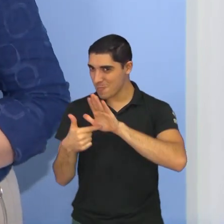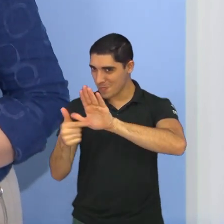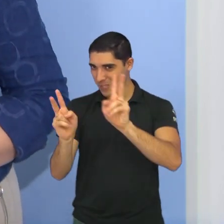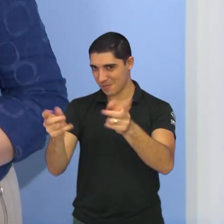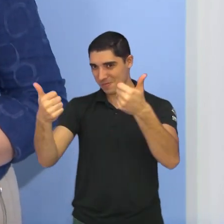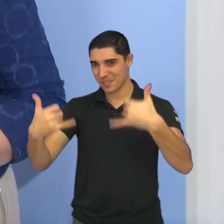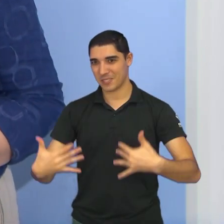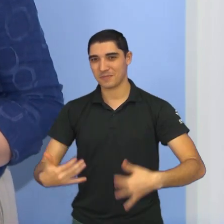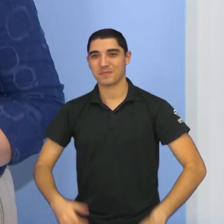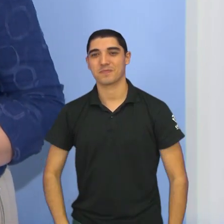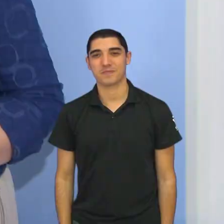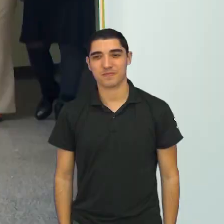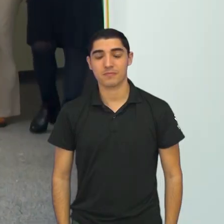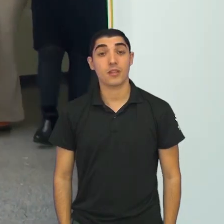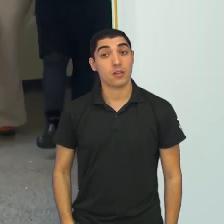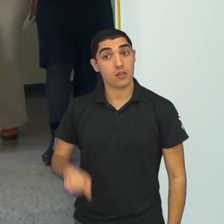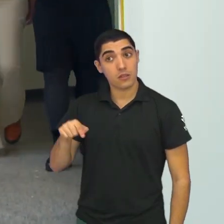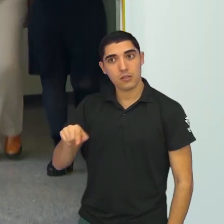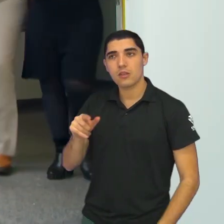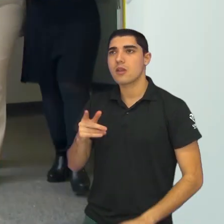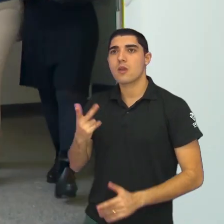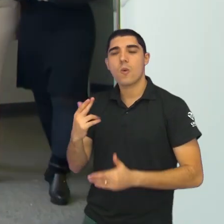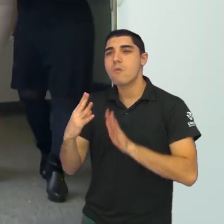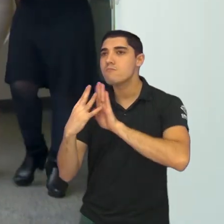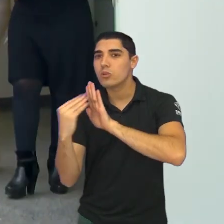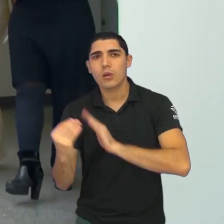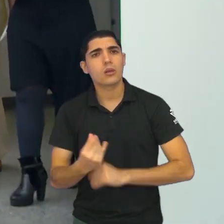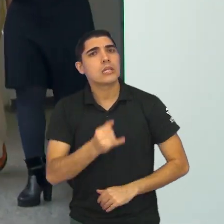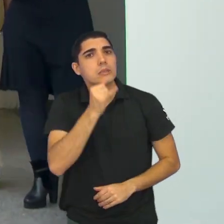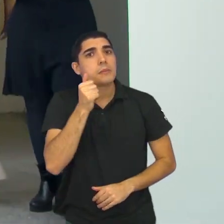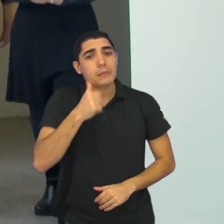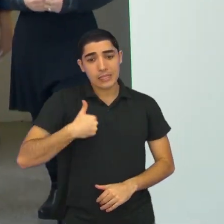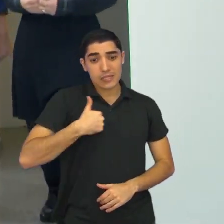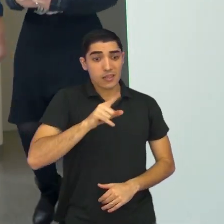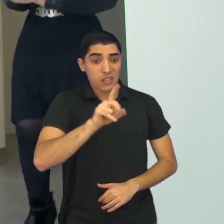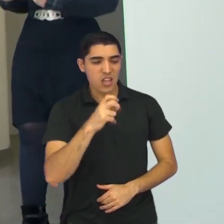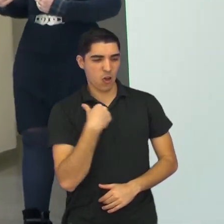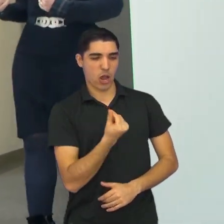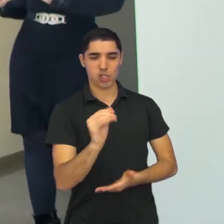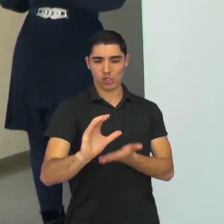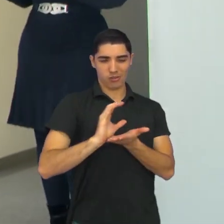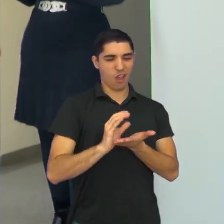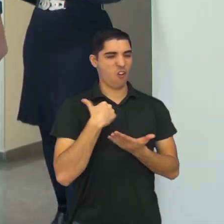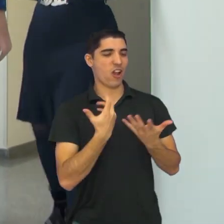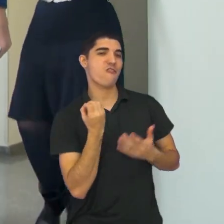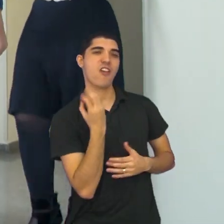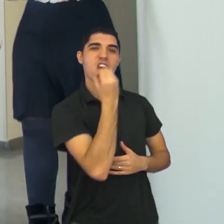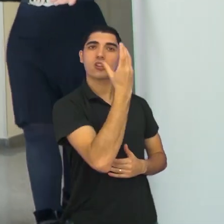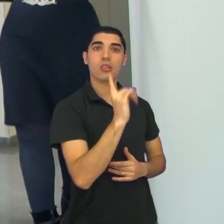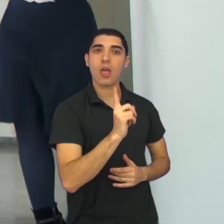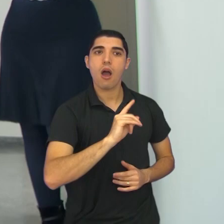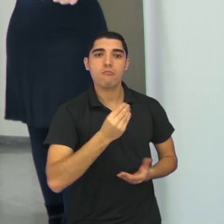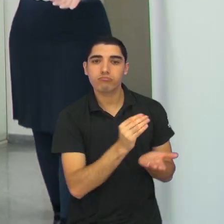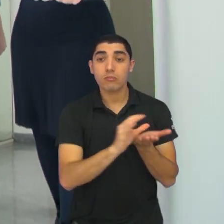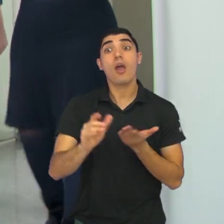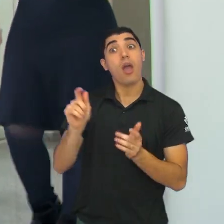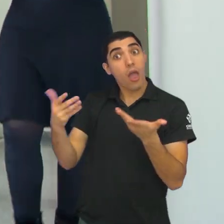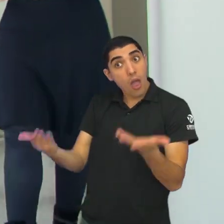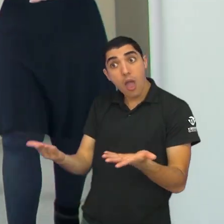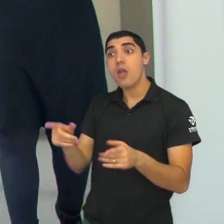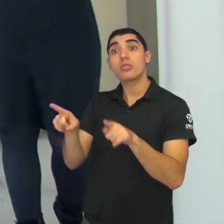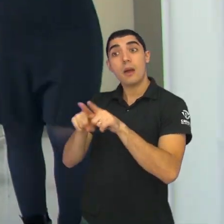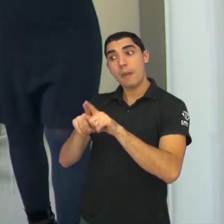próximo bloco. Não sai daí! Um exemplo, né? Uma menina de 15 anos que poderia falar assim, eu quero esse dinheiro, que eu quero viajar. Isso,